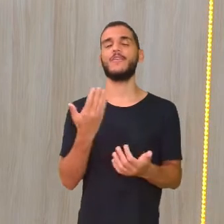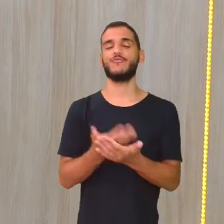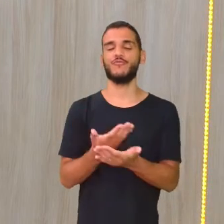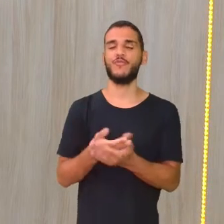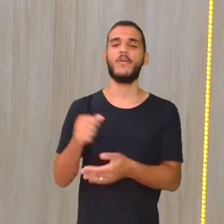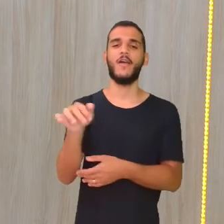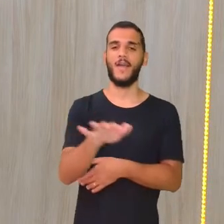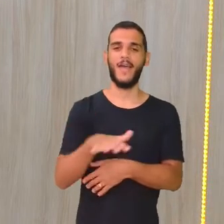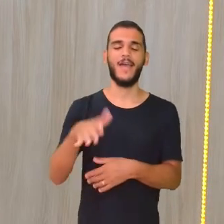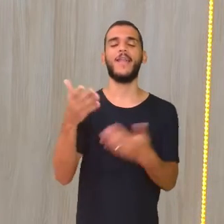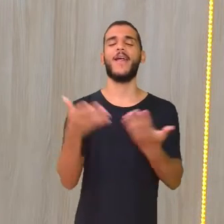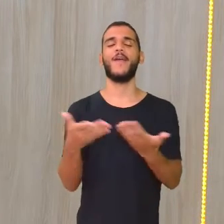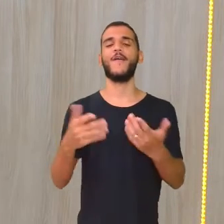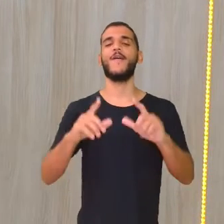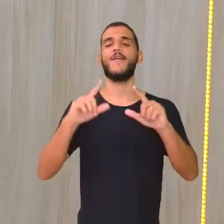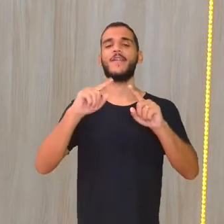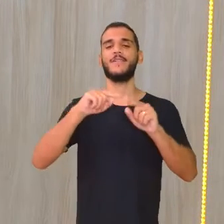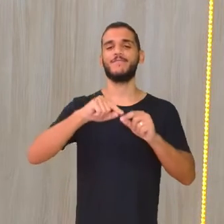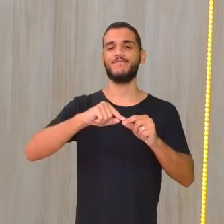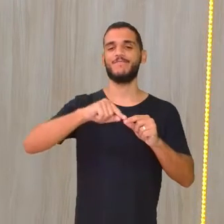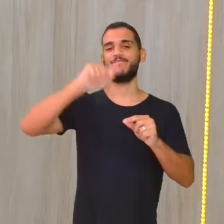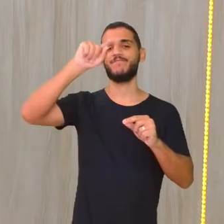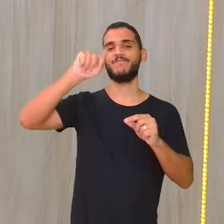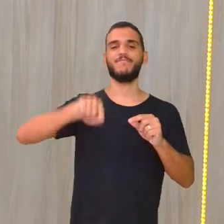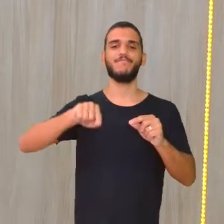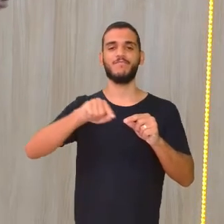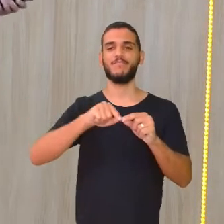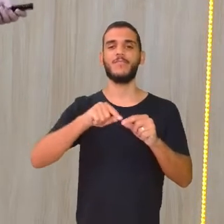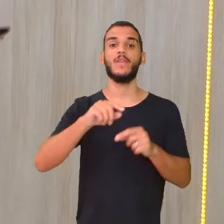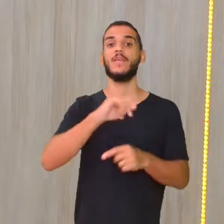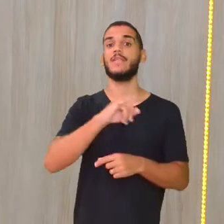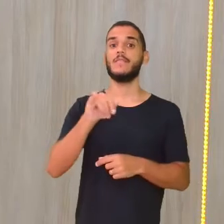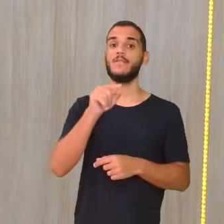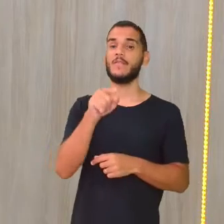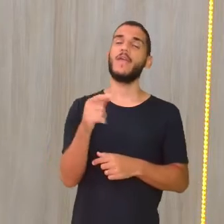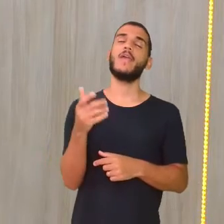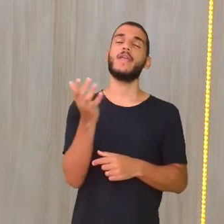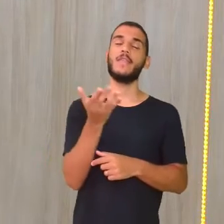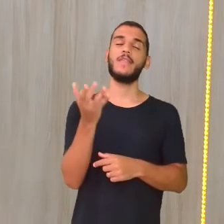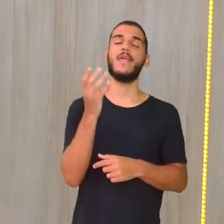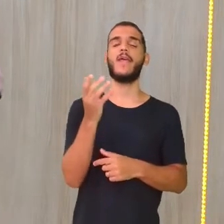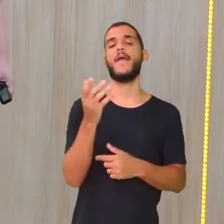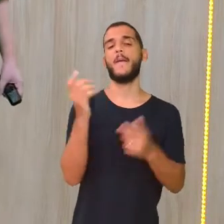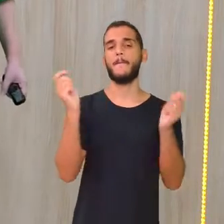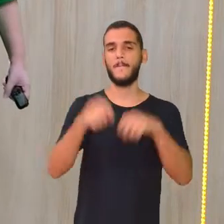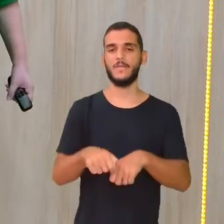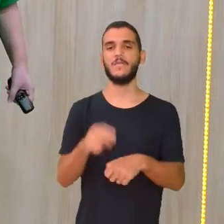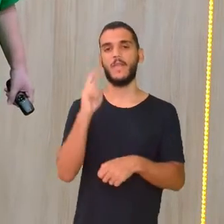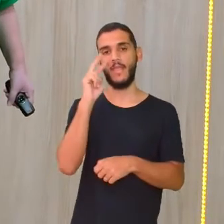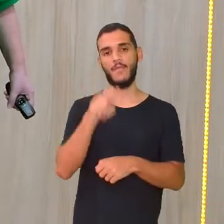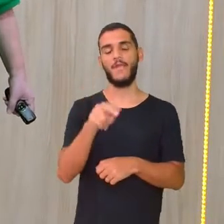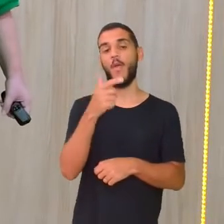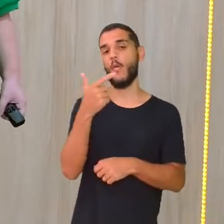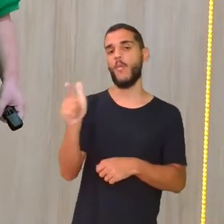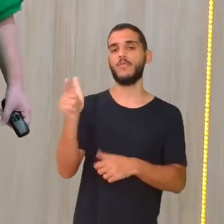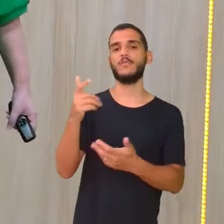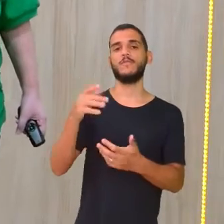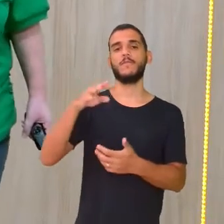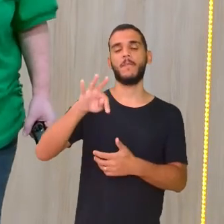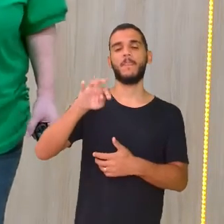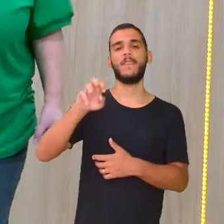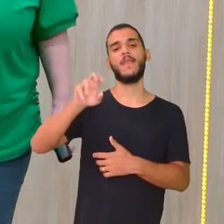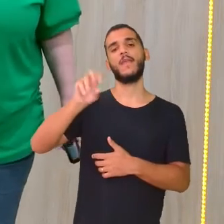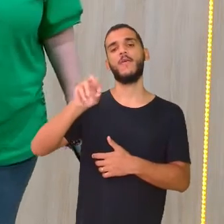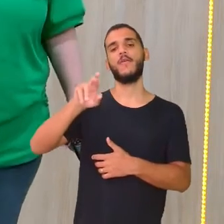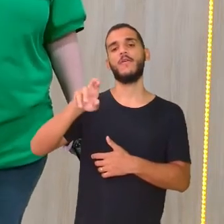área, estamos trabalhando triângulo. Se você quiser, dá uma olhadinha lá em Teorema de Pitágoras na internet, que